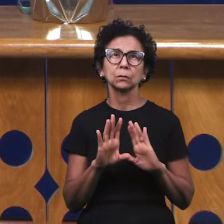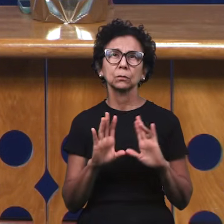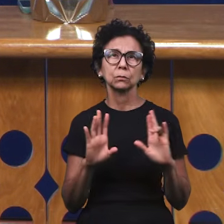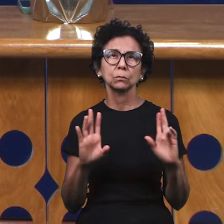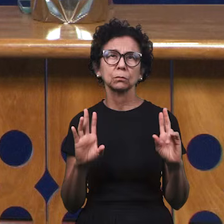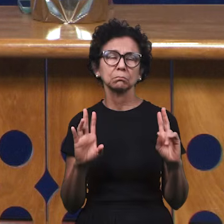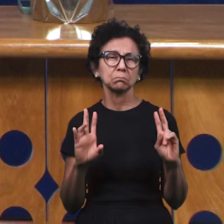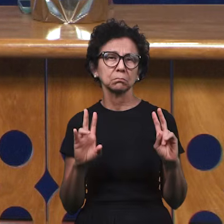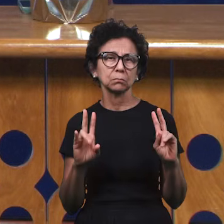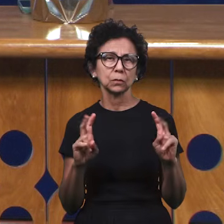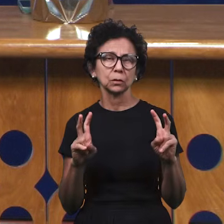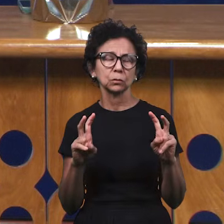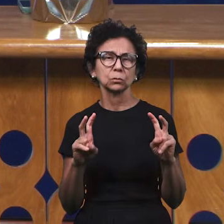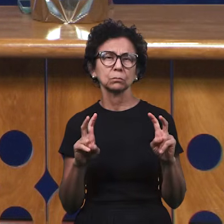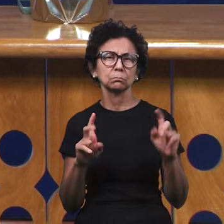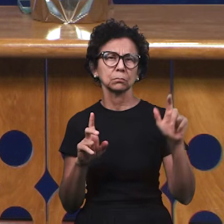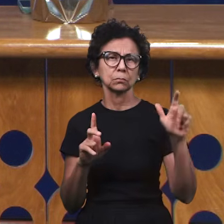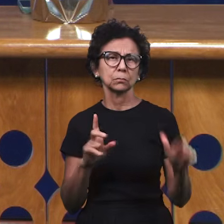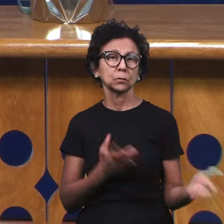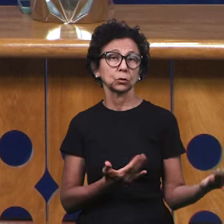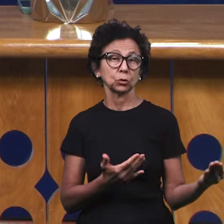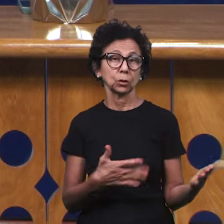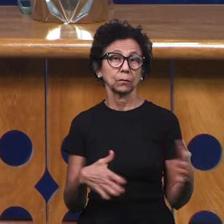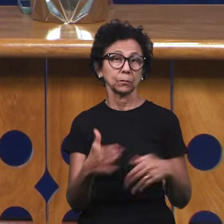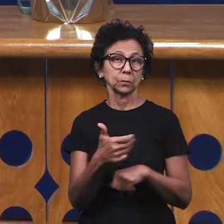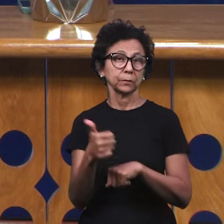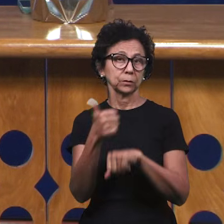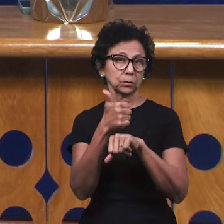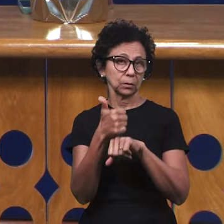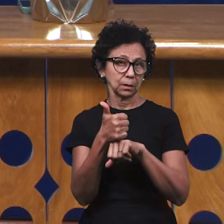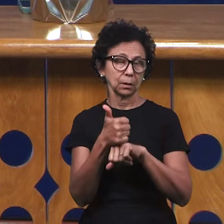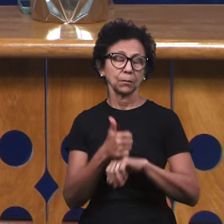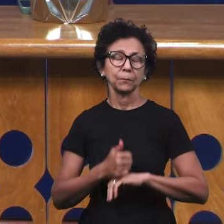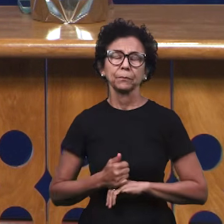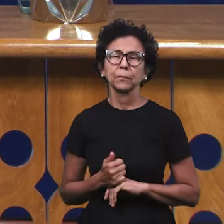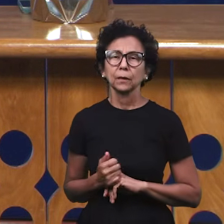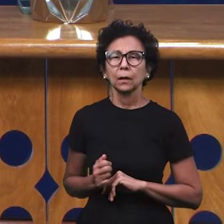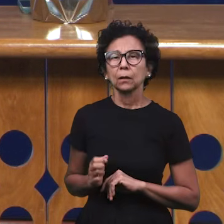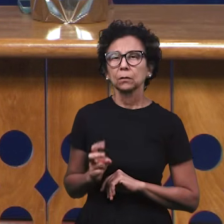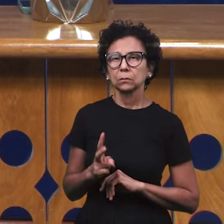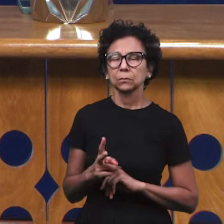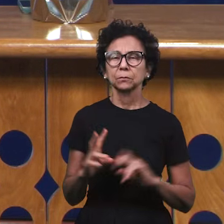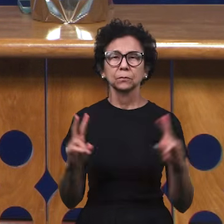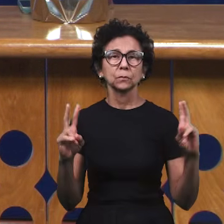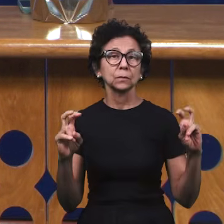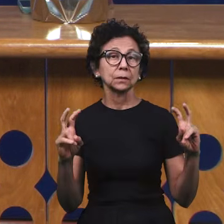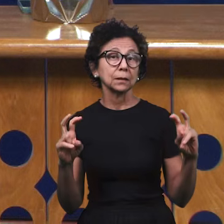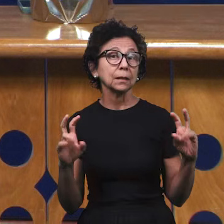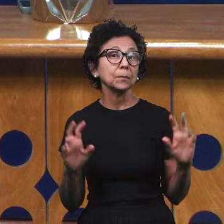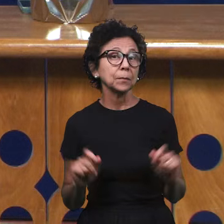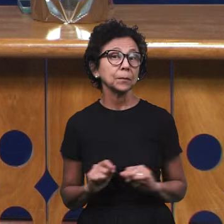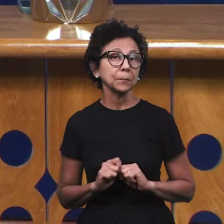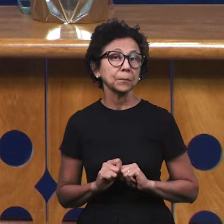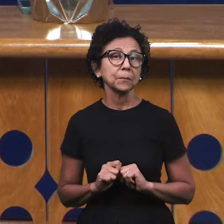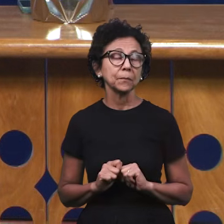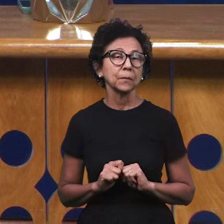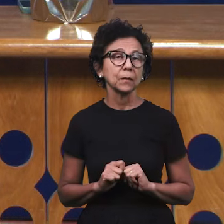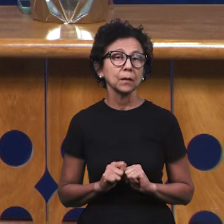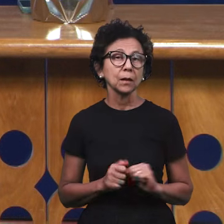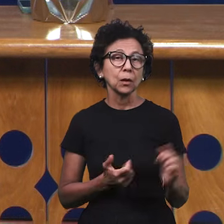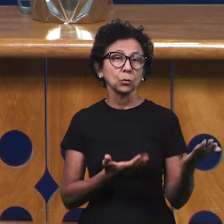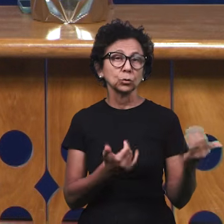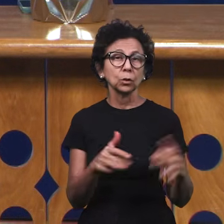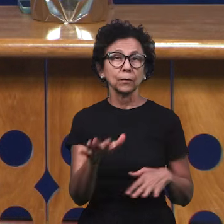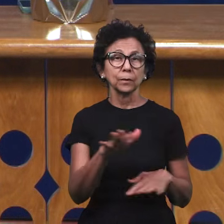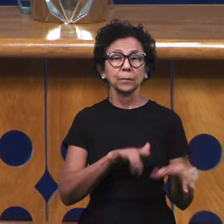vida profissional do jovem, E hoje nós vamos ver, em continuidade a esse tema, nós vamos ver a convivência do jovem no